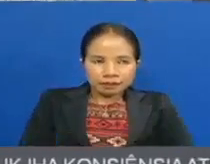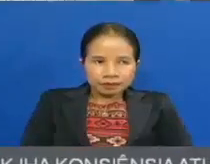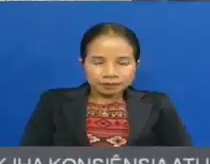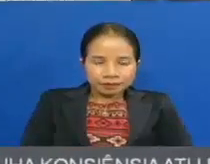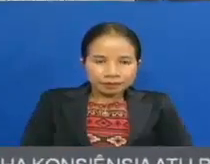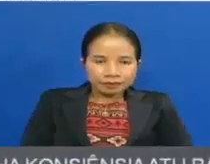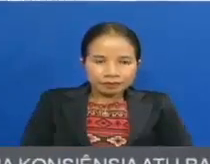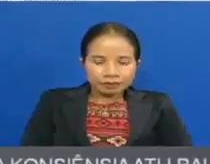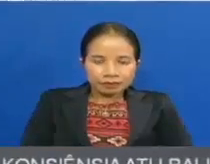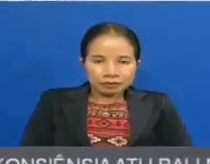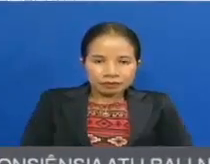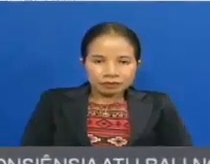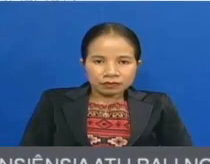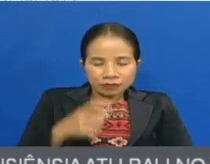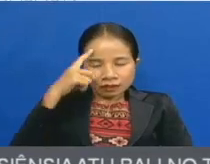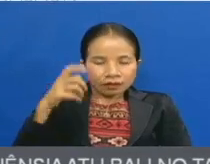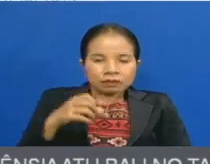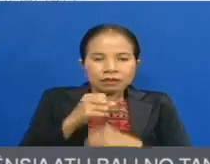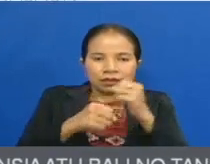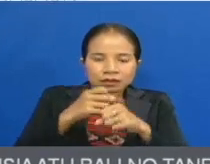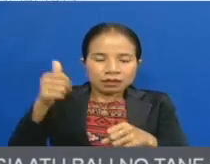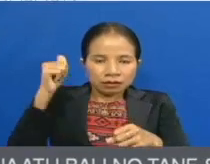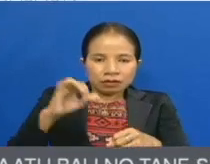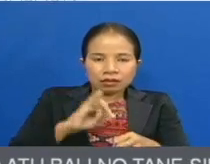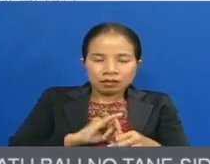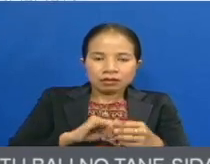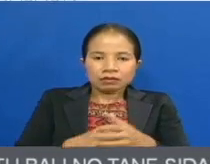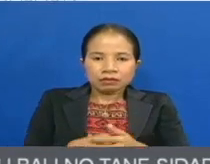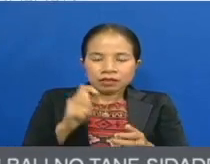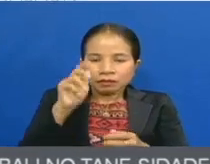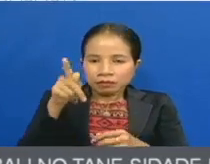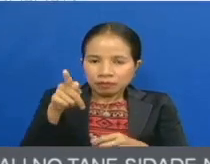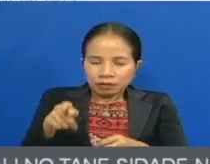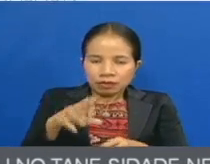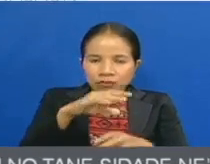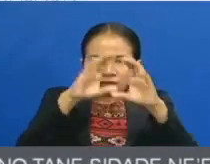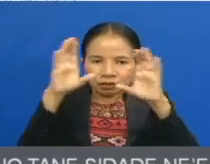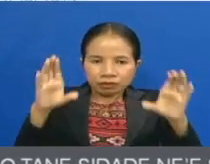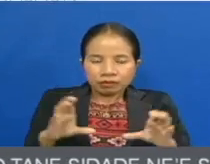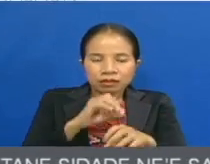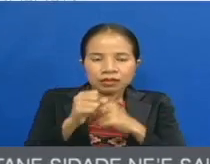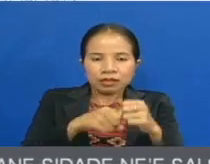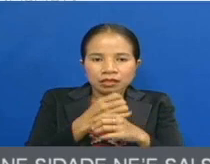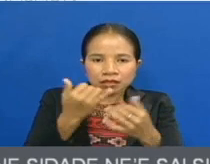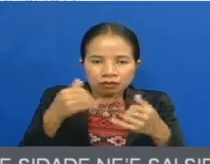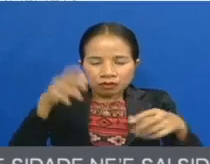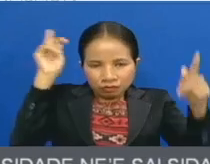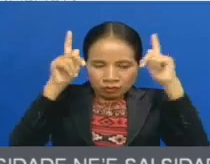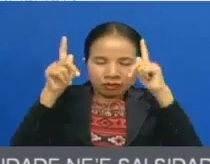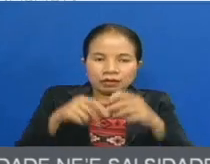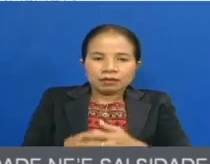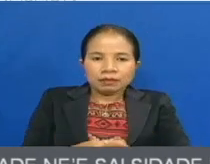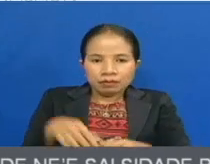problema barco também. Eu tenho em conta que concentra a terra na propriedade, no certificado. Eu tenho ainda problema notário, problema